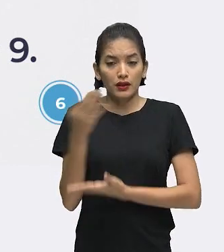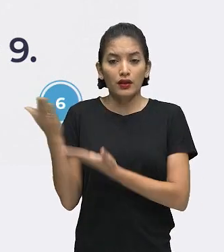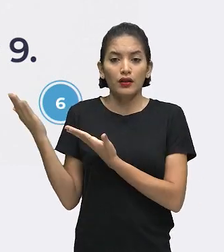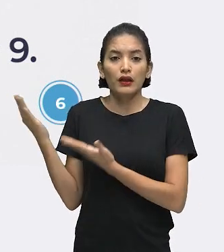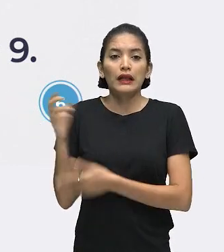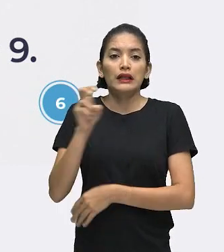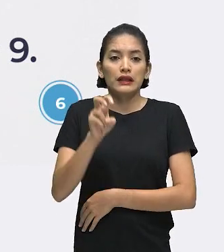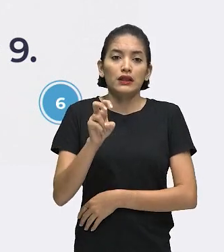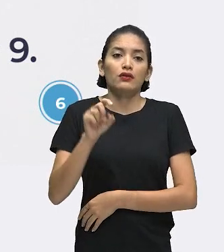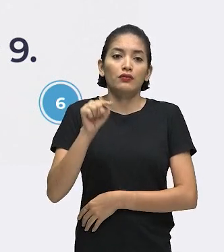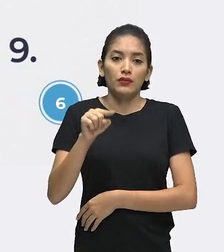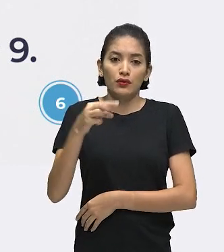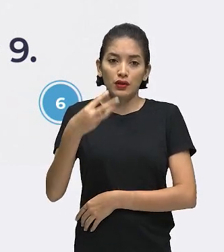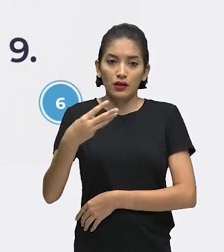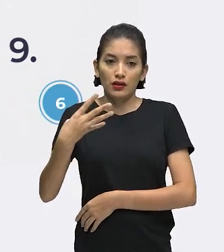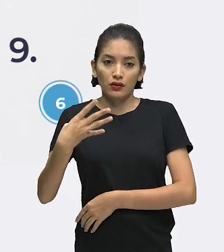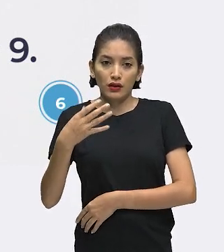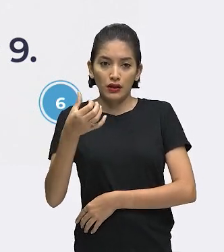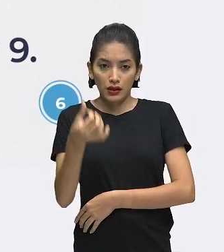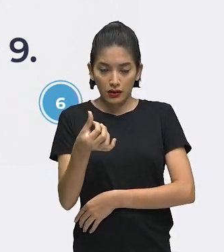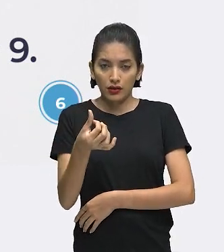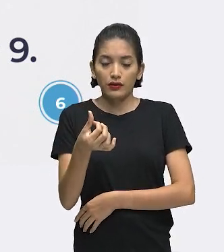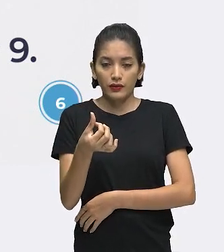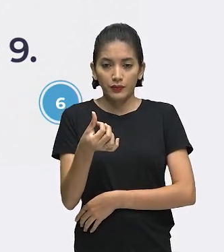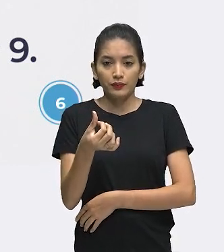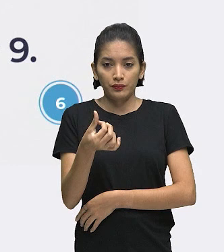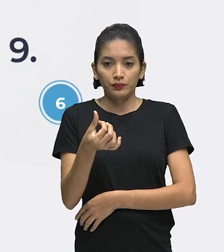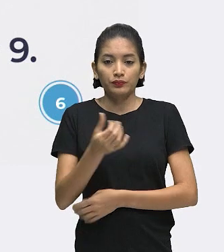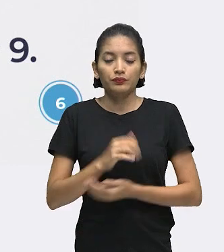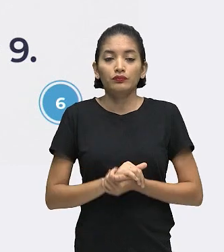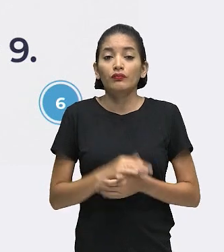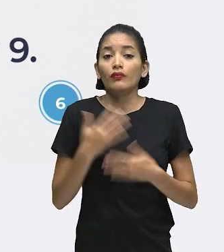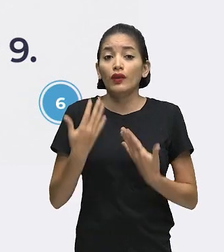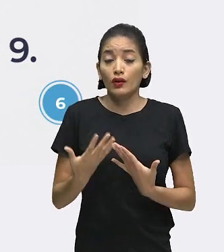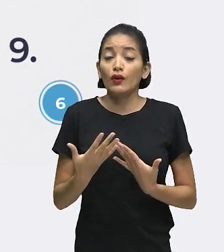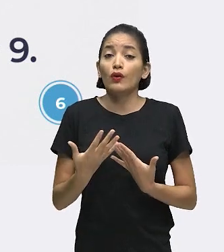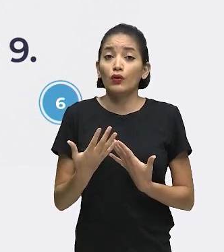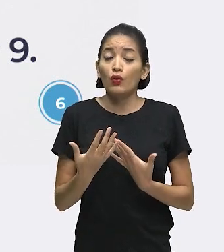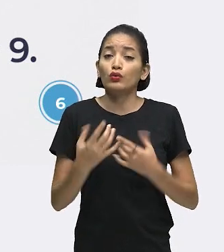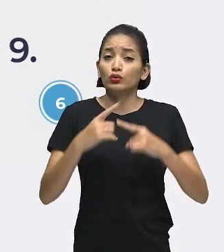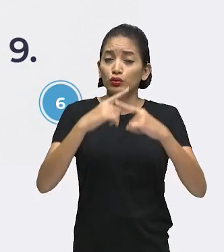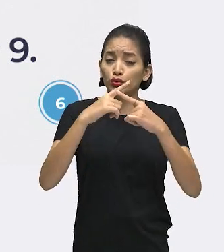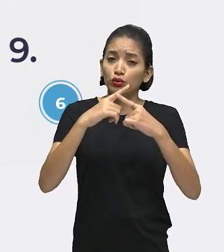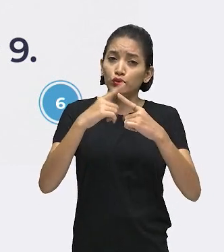do número 5.346. Quando a gente divide